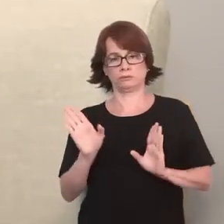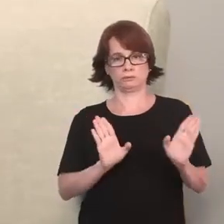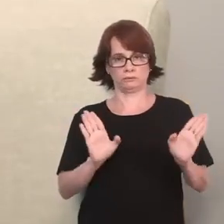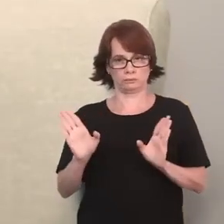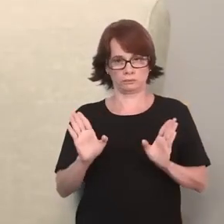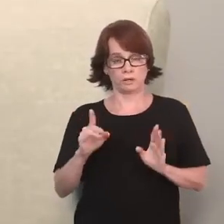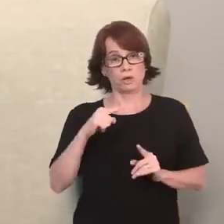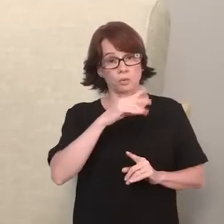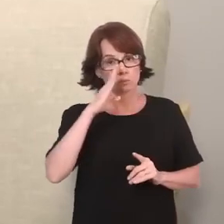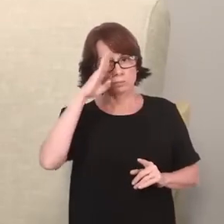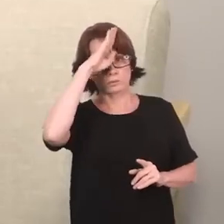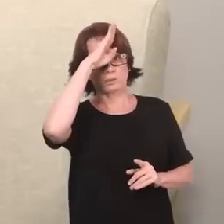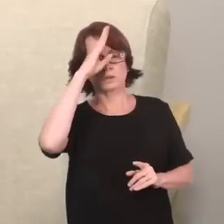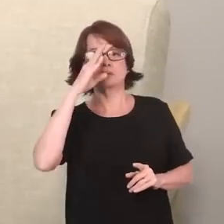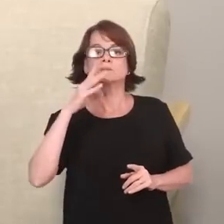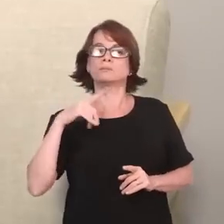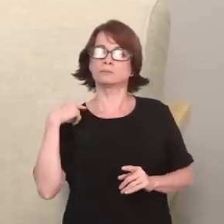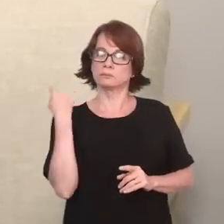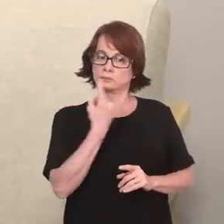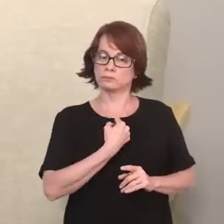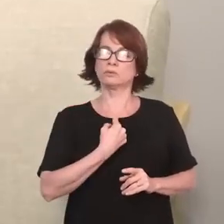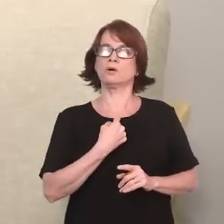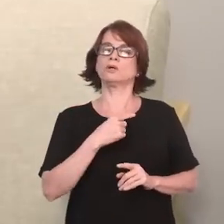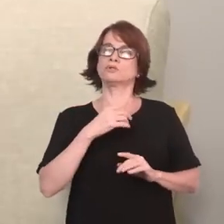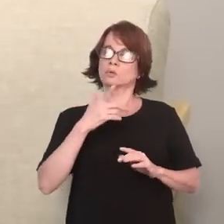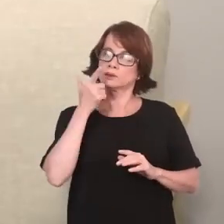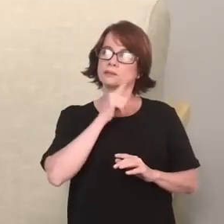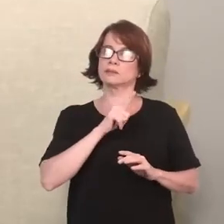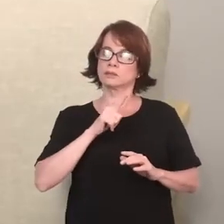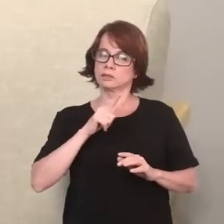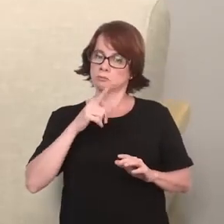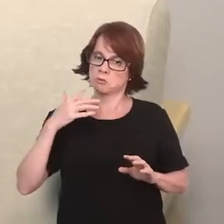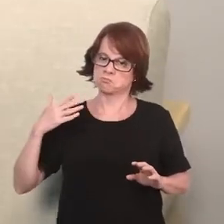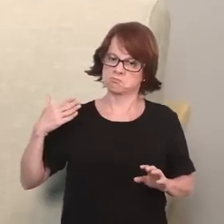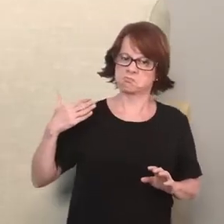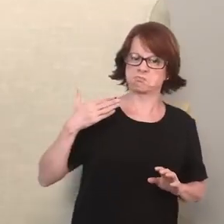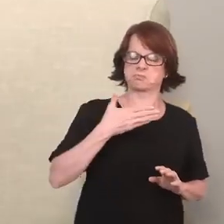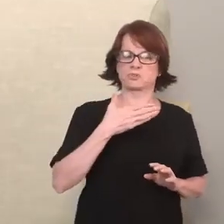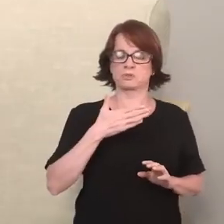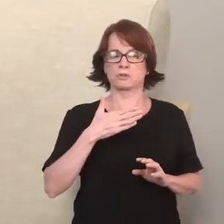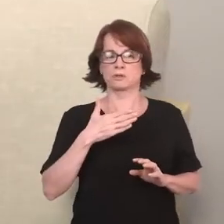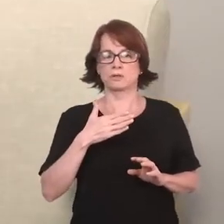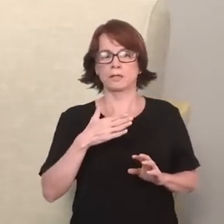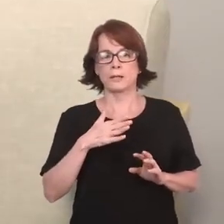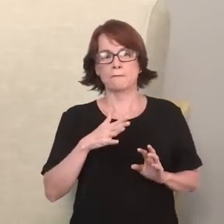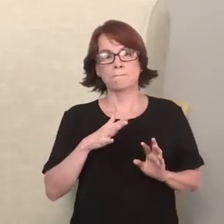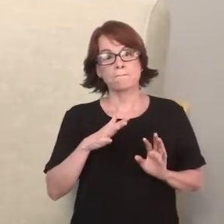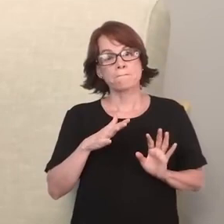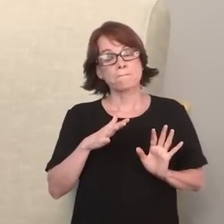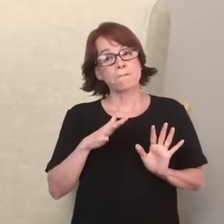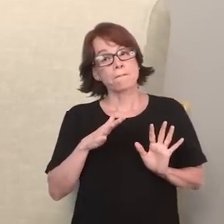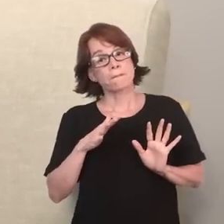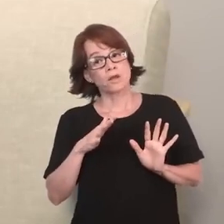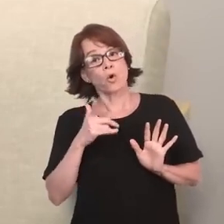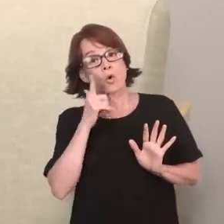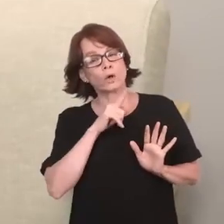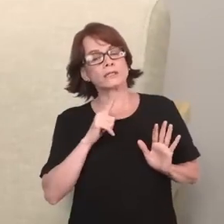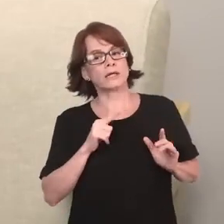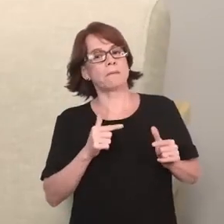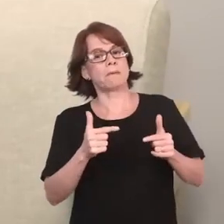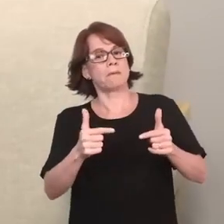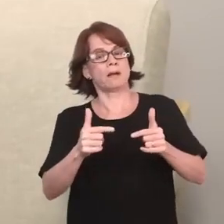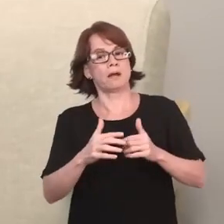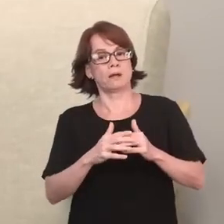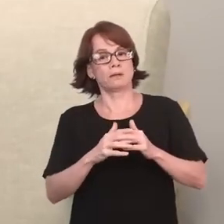mais fácil a gente ser propositivo. Agora a gente vai ter que ser pedra no sapato, né? Sair um pouco